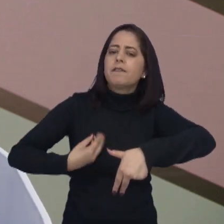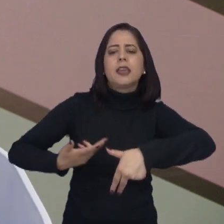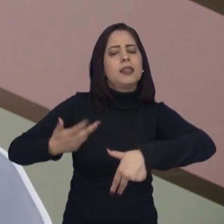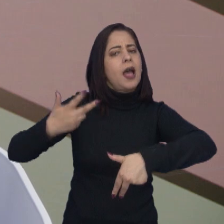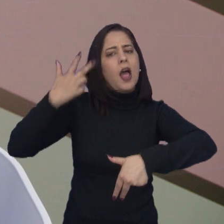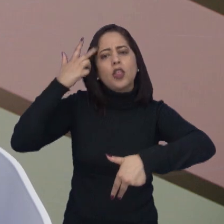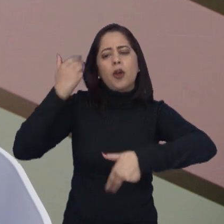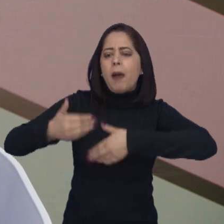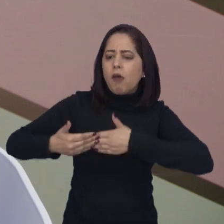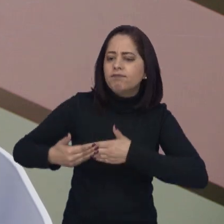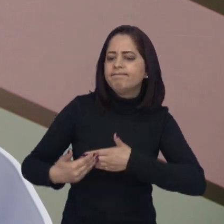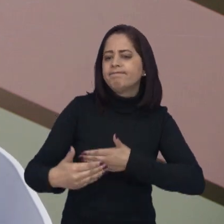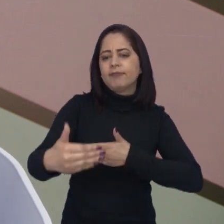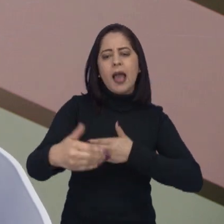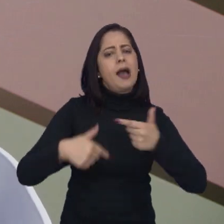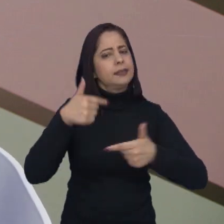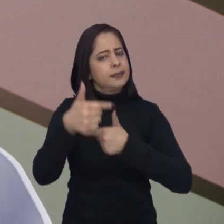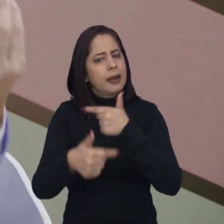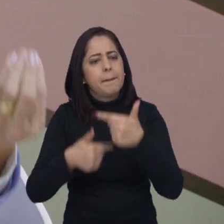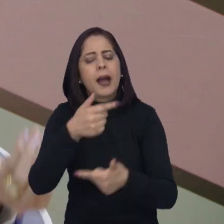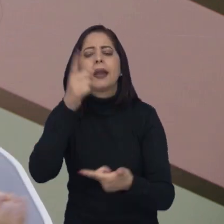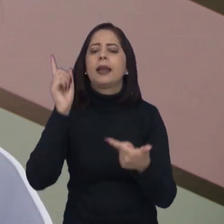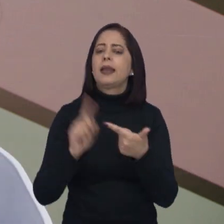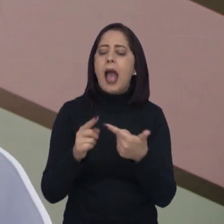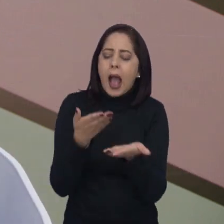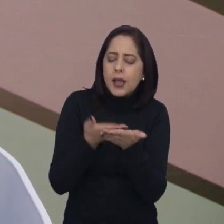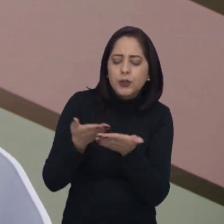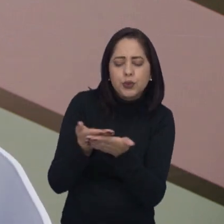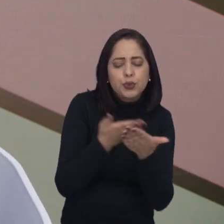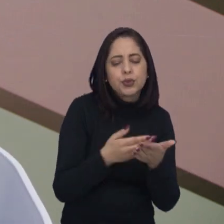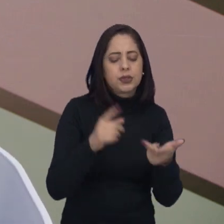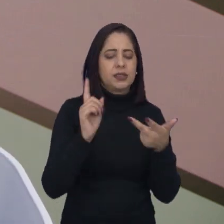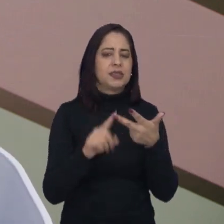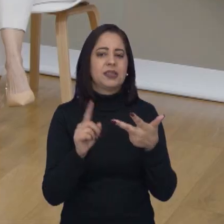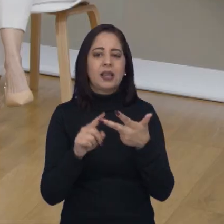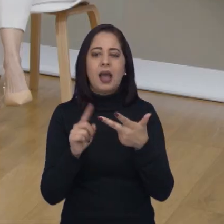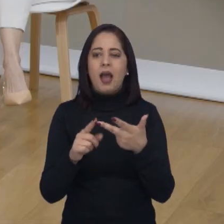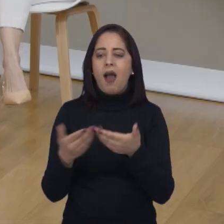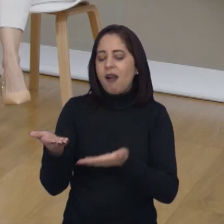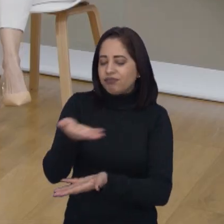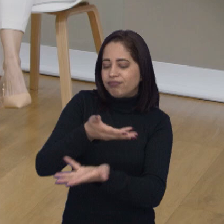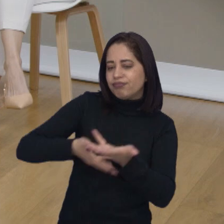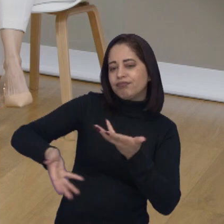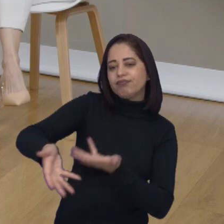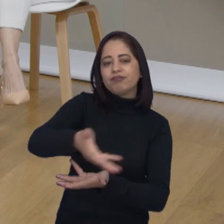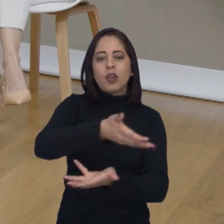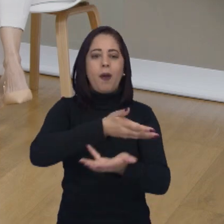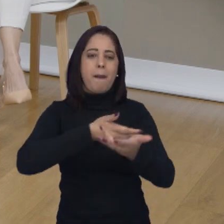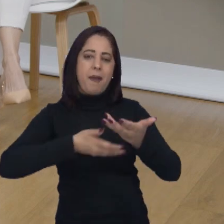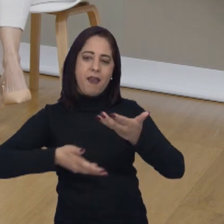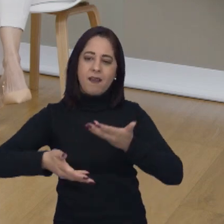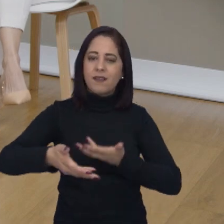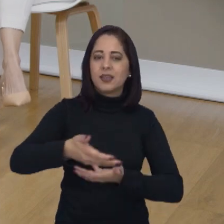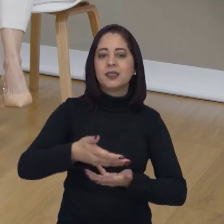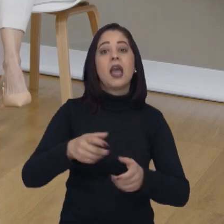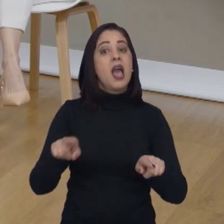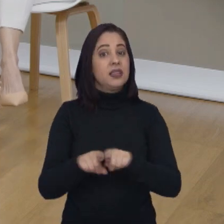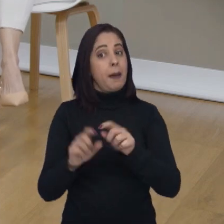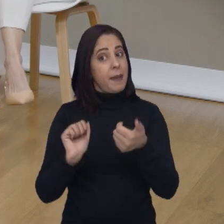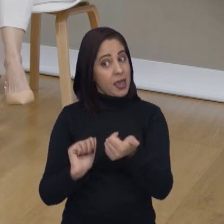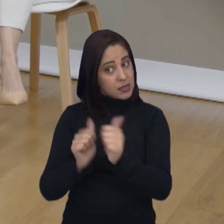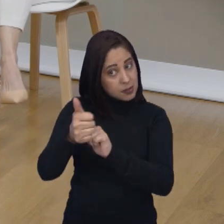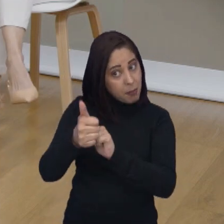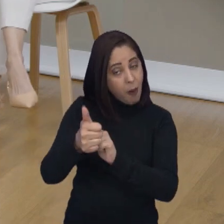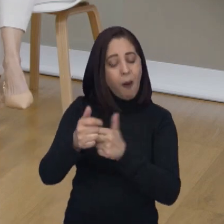em frente, trabalhando, estudando, tendo convivência, correndo, fazendo atividade